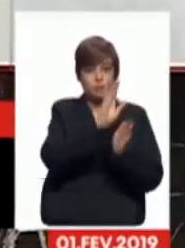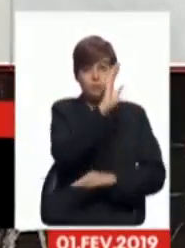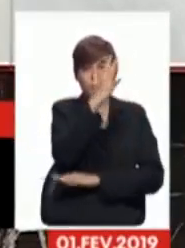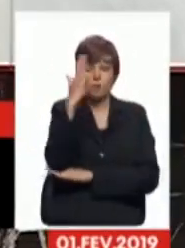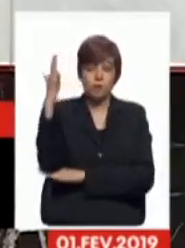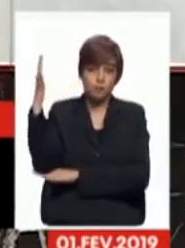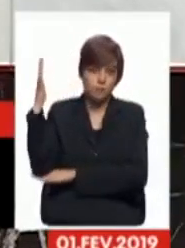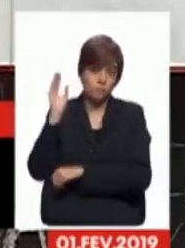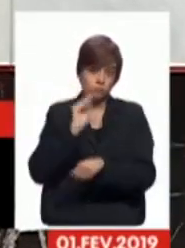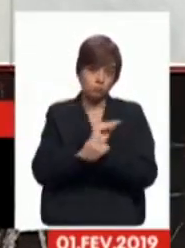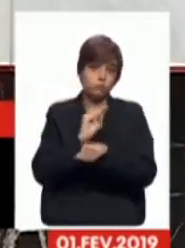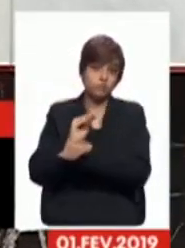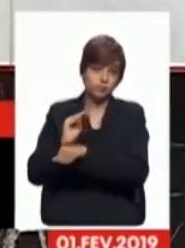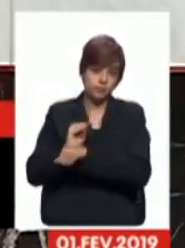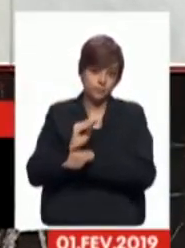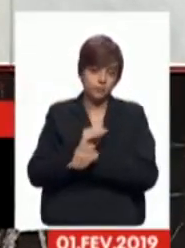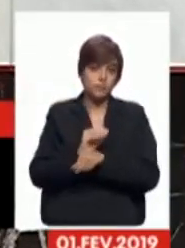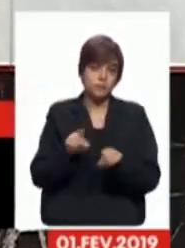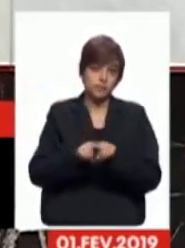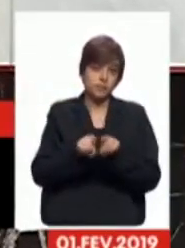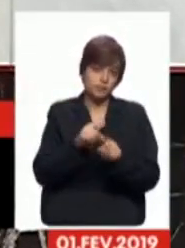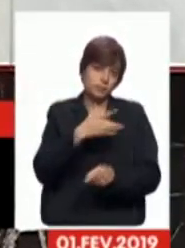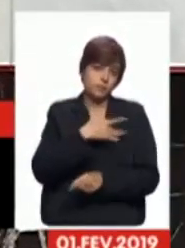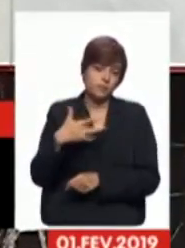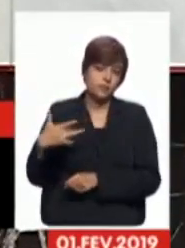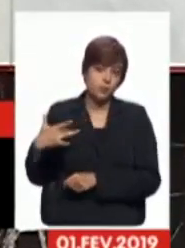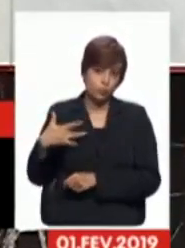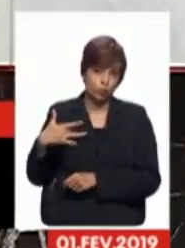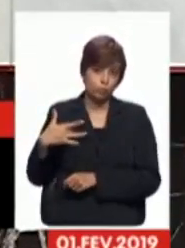assim Sustentável e logo em seguida a de Saúde.